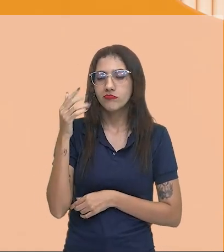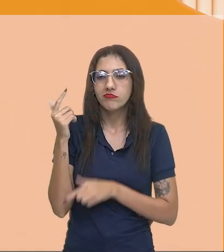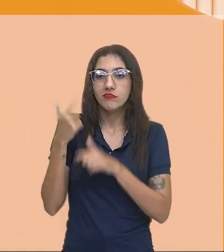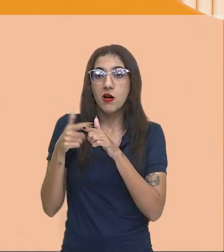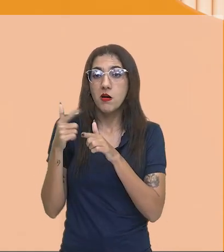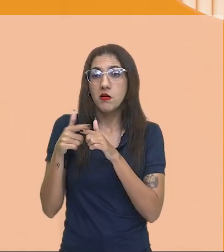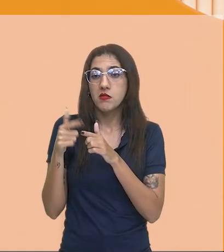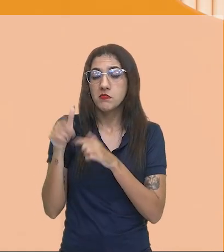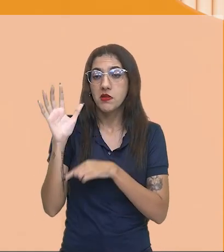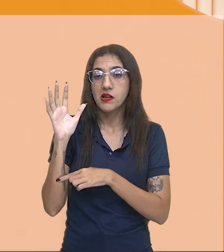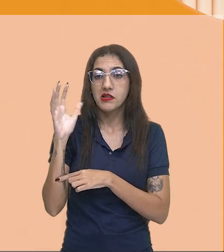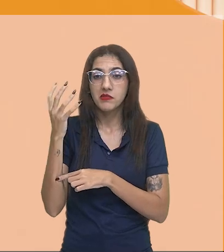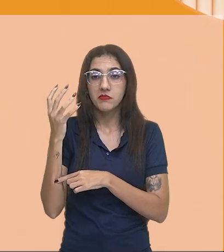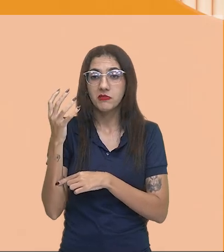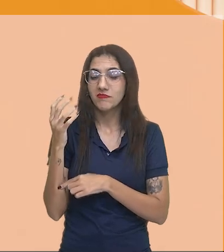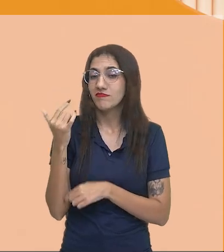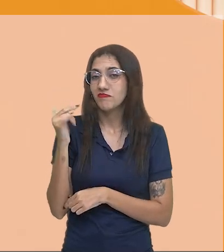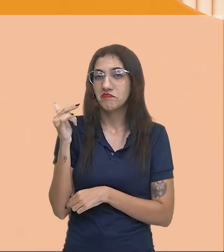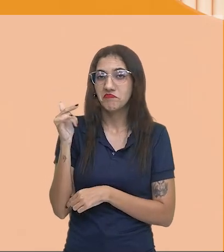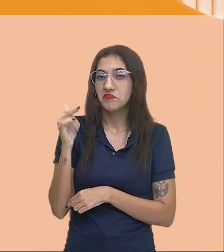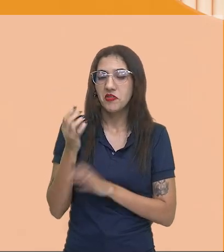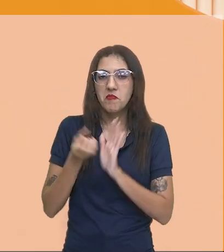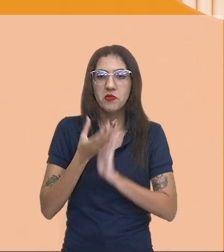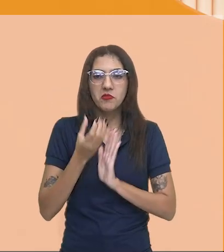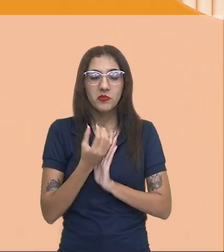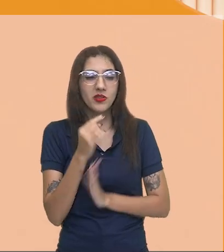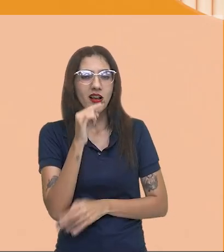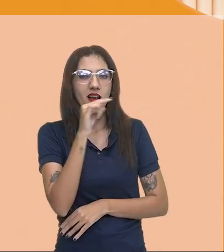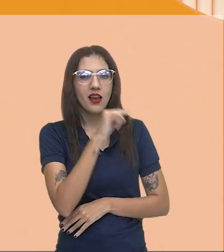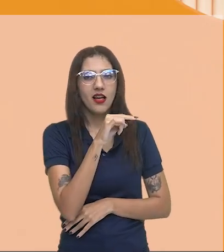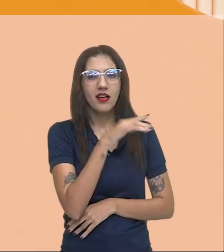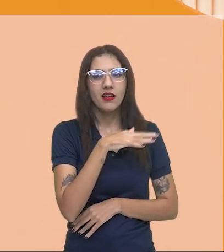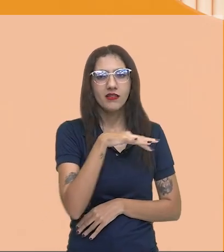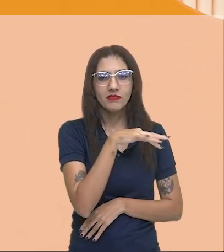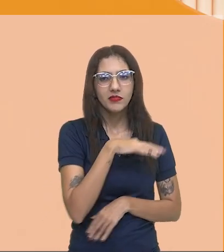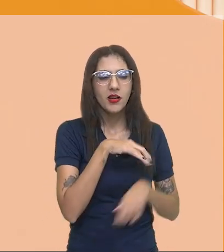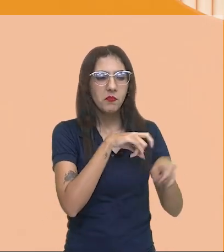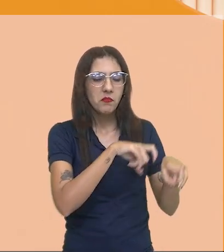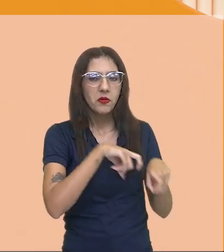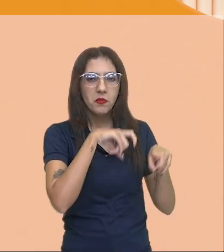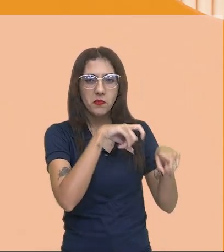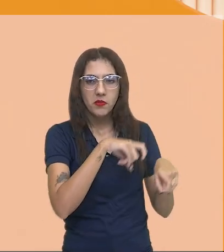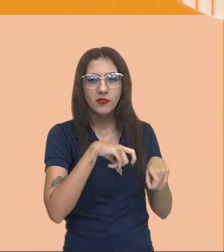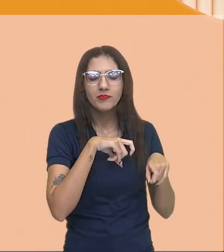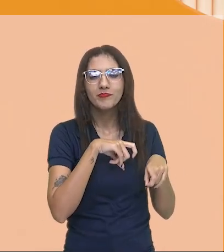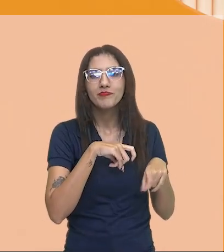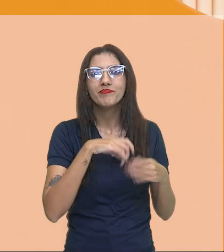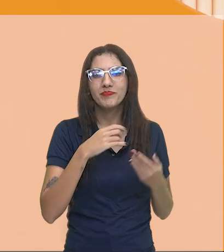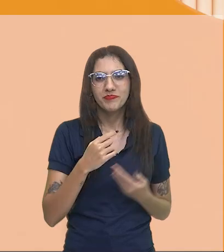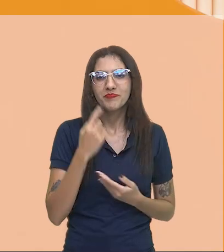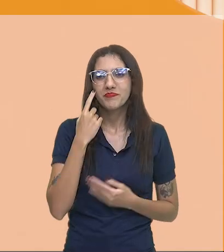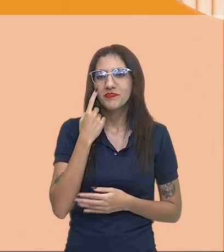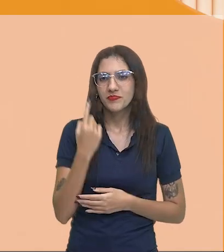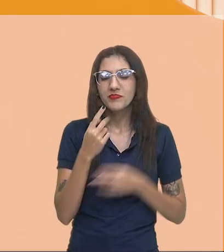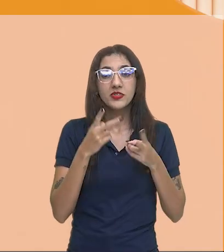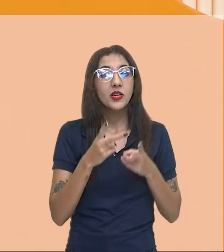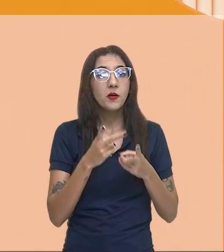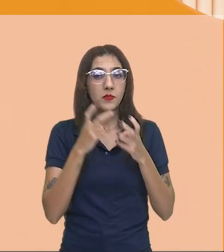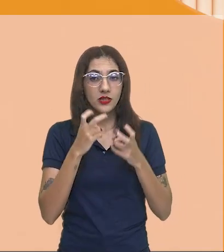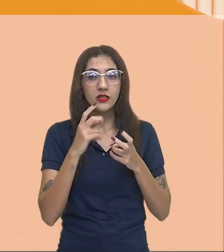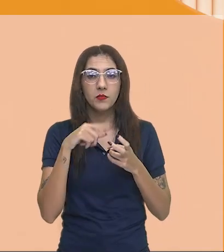climático, não foi produzido lá na lavoura daquele cafeicultor. Então, percebam que esta questão